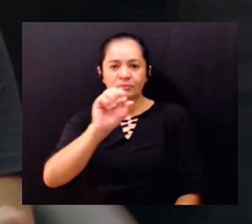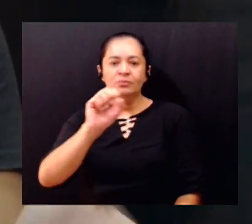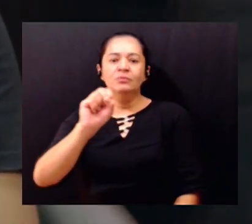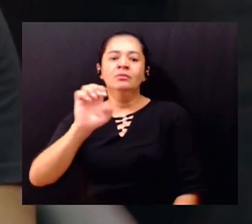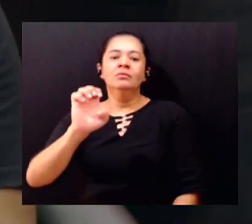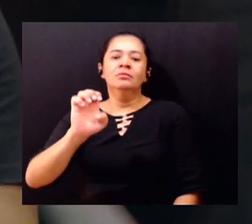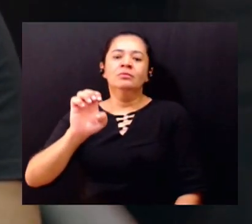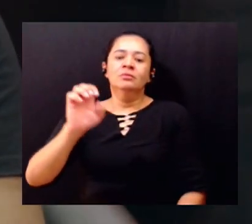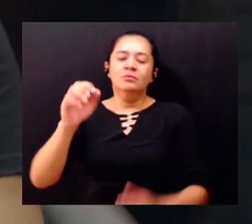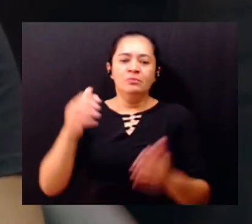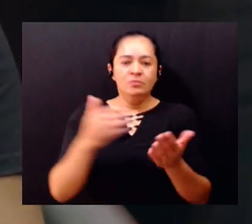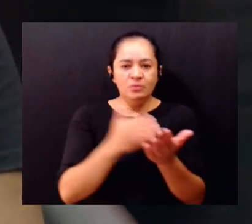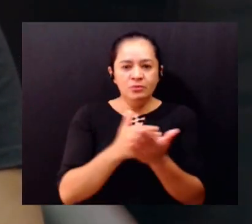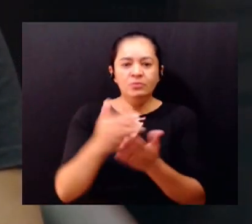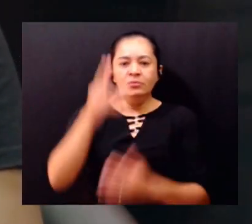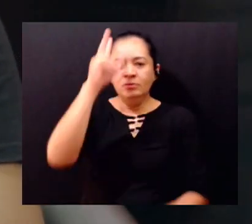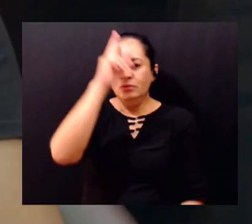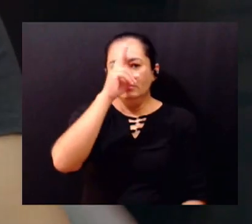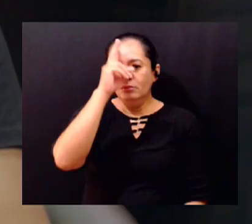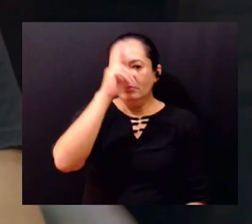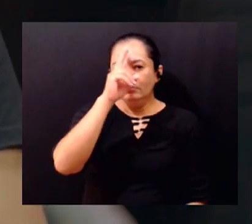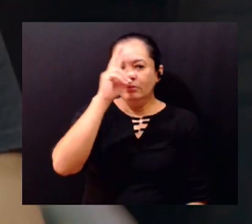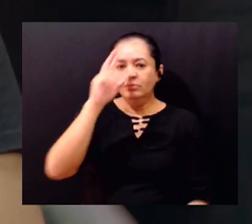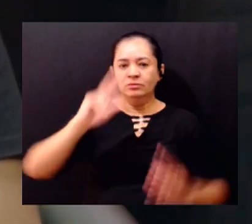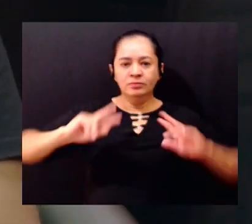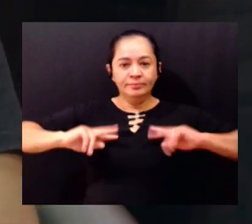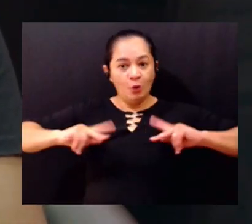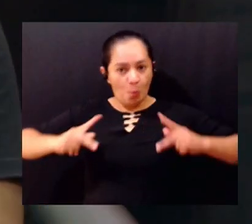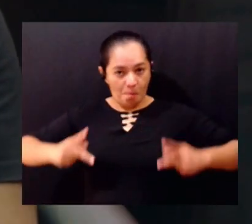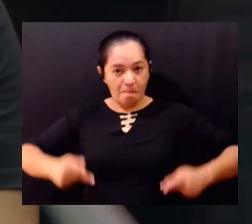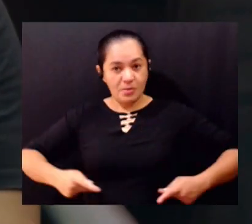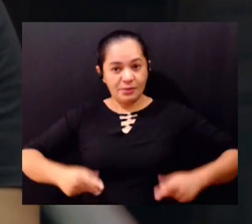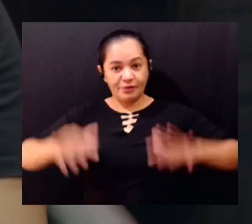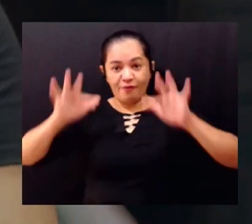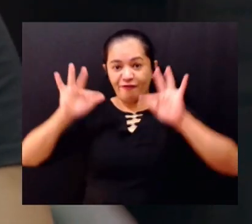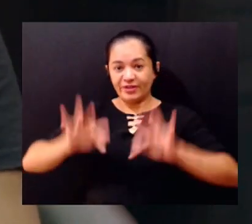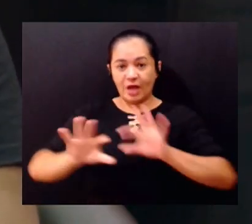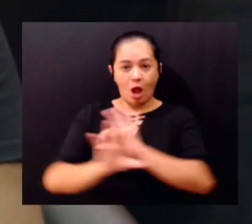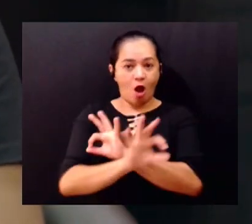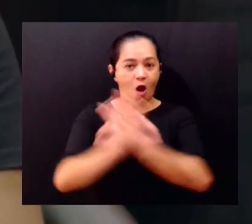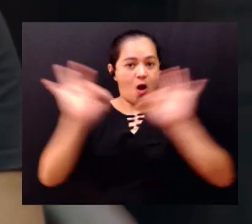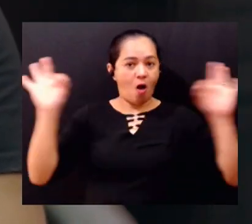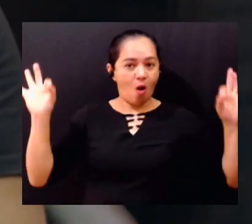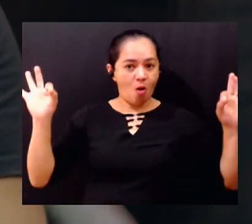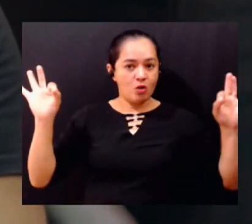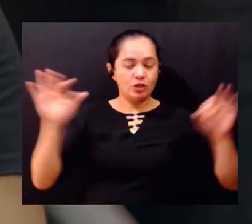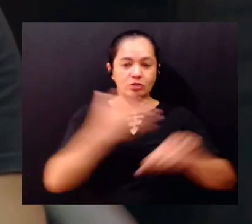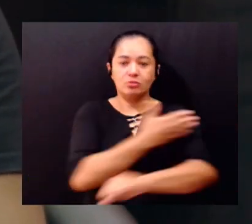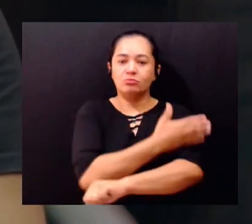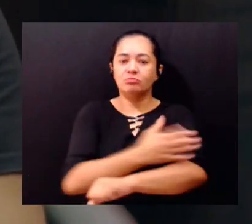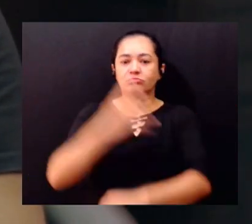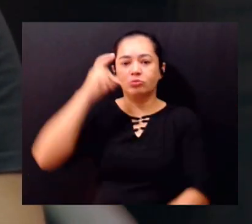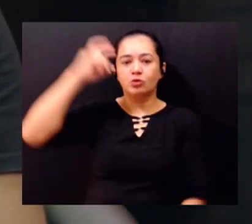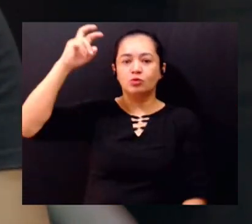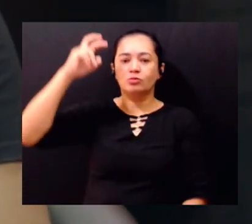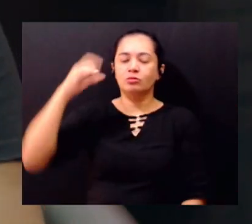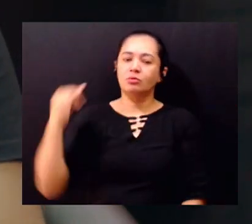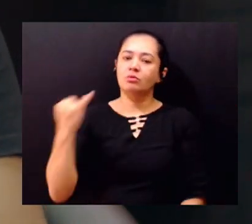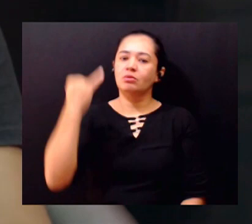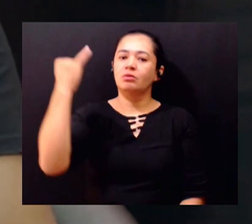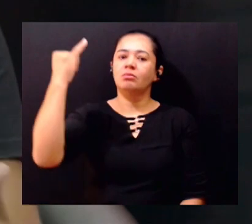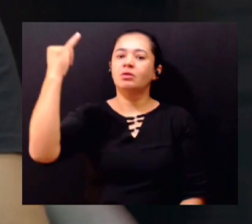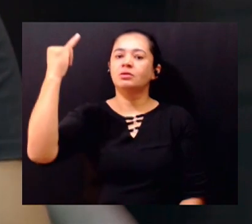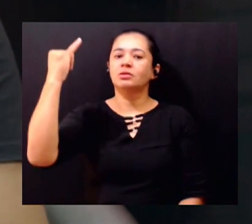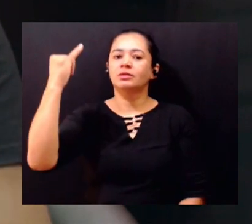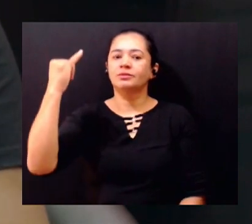são histórias essencialmente humanas com finais otimistas e relevância cultural. Então é algo que se distancia um pouco de entretenimento,